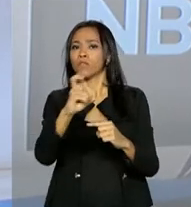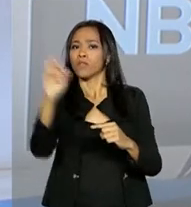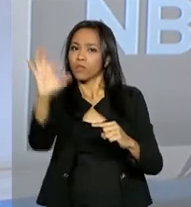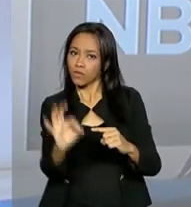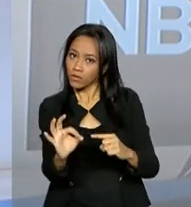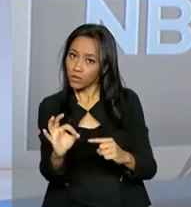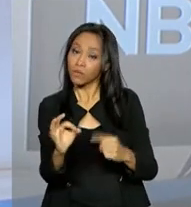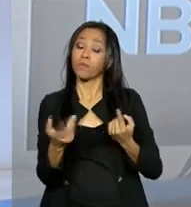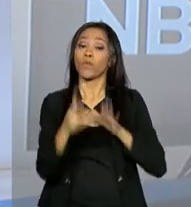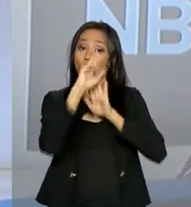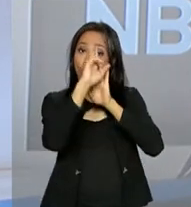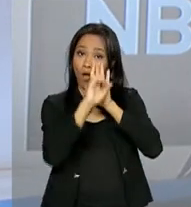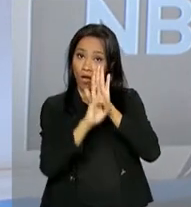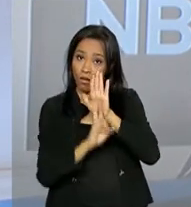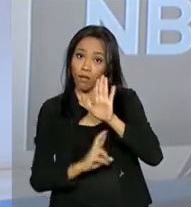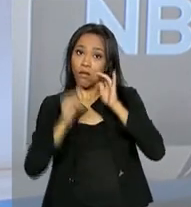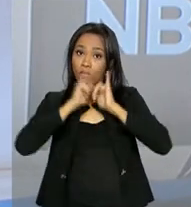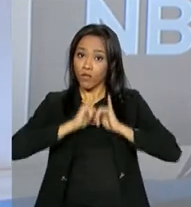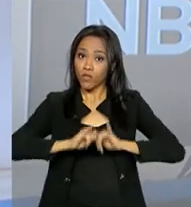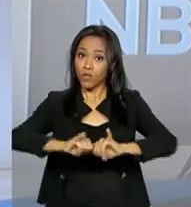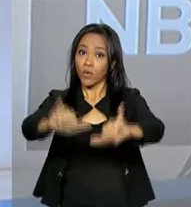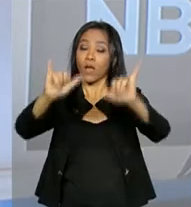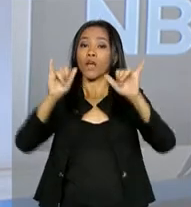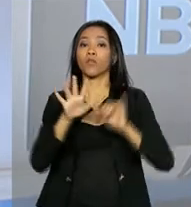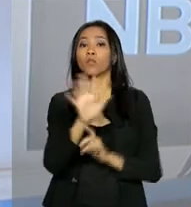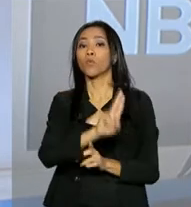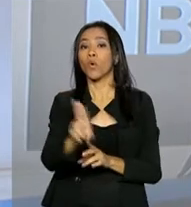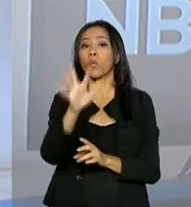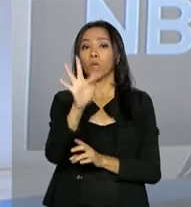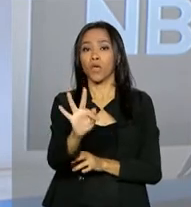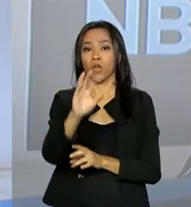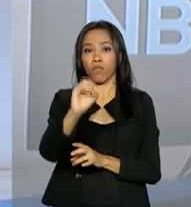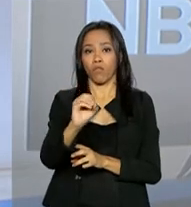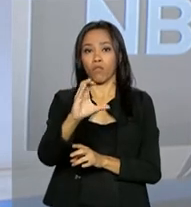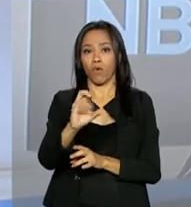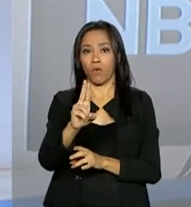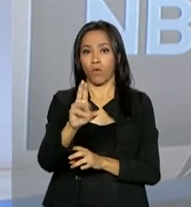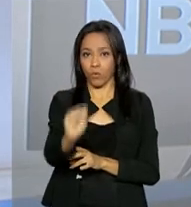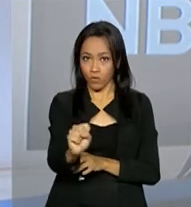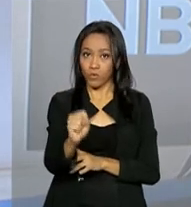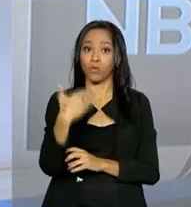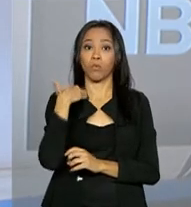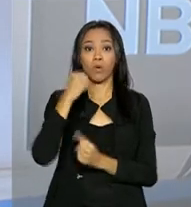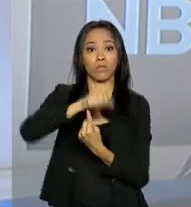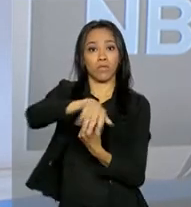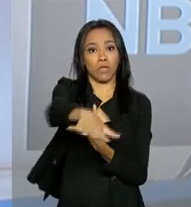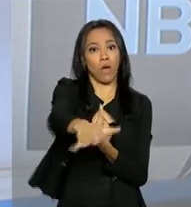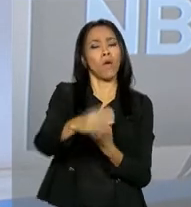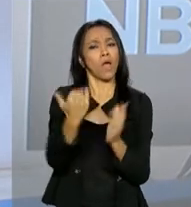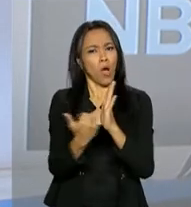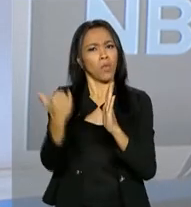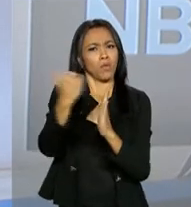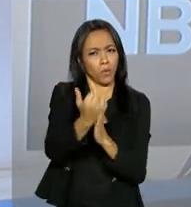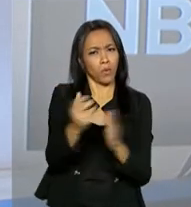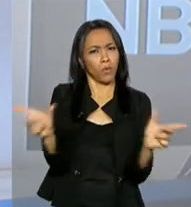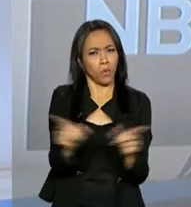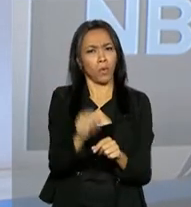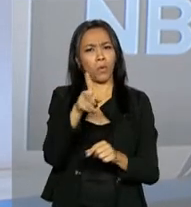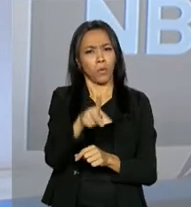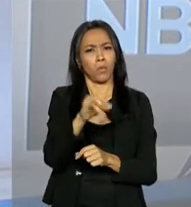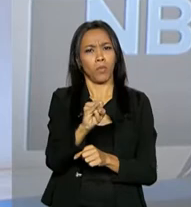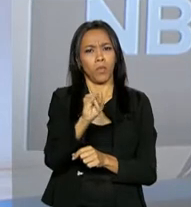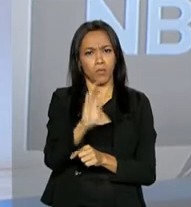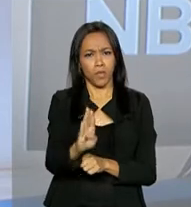o boletim focus divulgado agora há pouco pelo banco central a previsão de crescimento do pib teve uma ligeira alta ficando